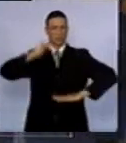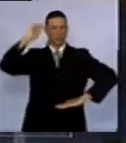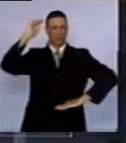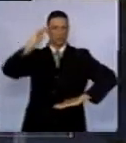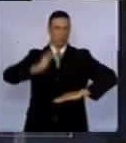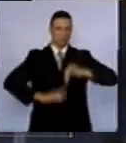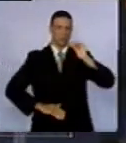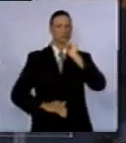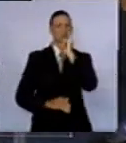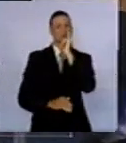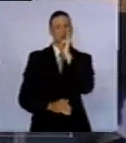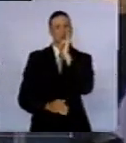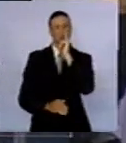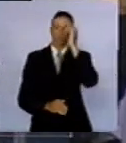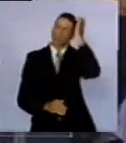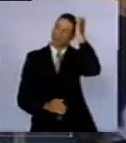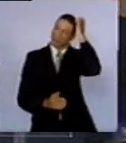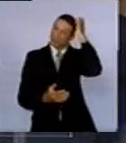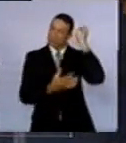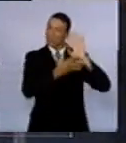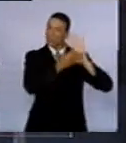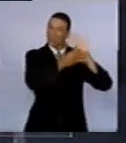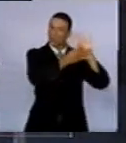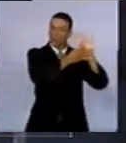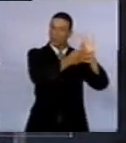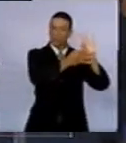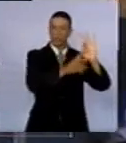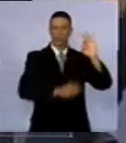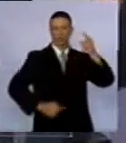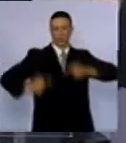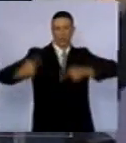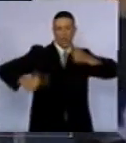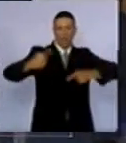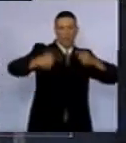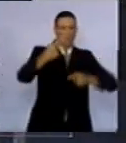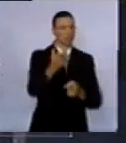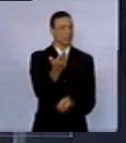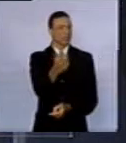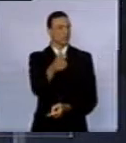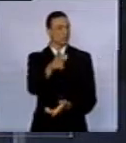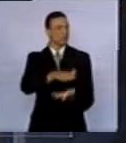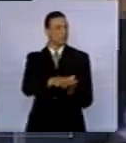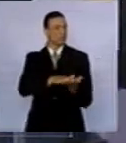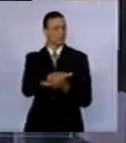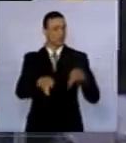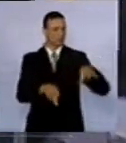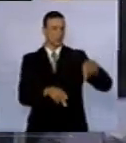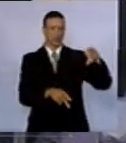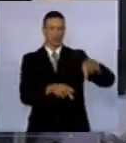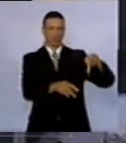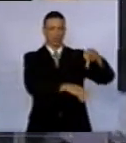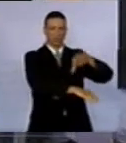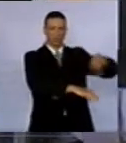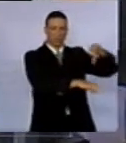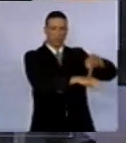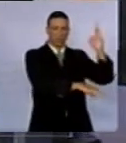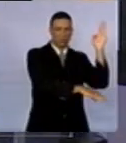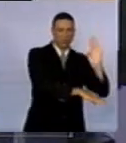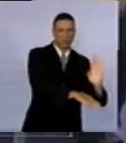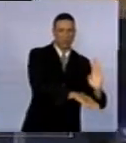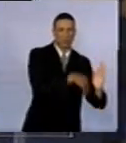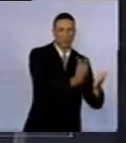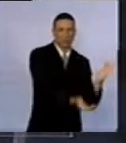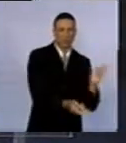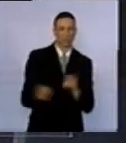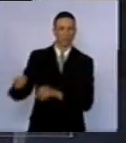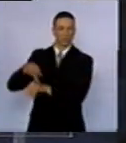impossível afirmar que, nesse contexto, existia livre concorrência entre tais obras e as obras brasileiras, sobretudo as